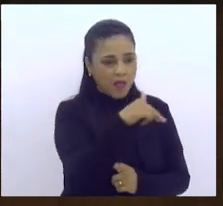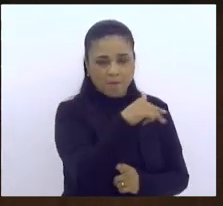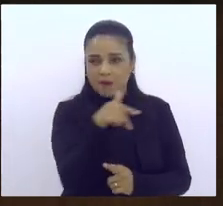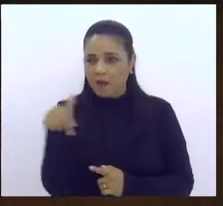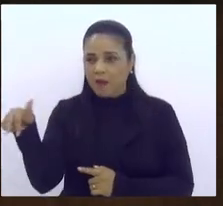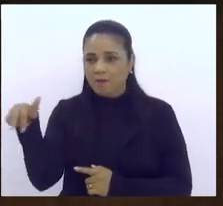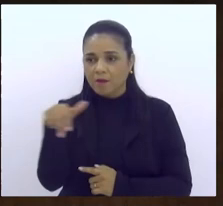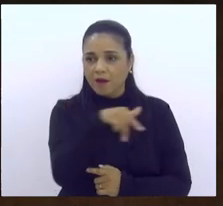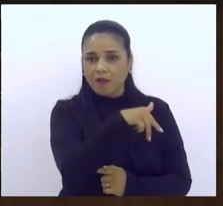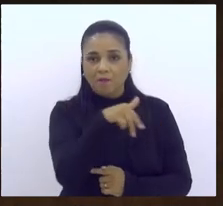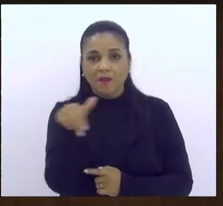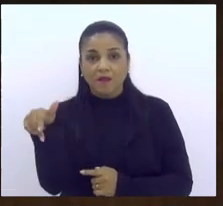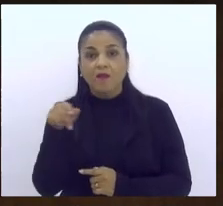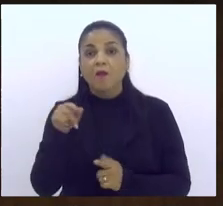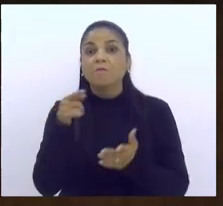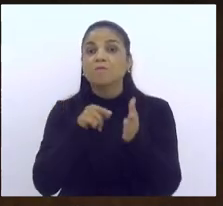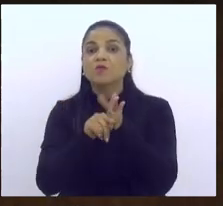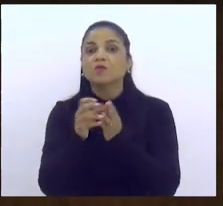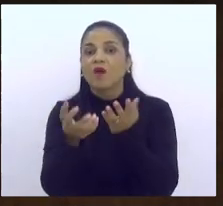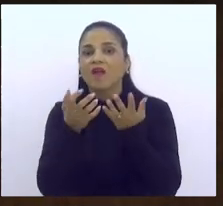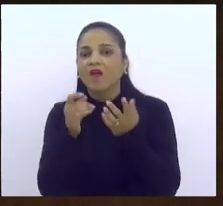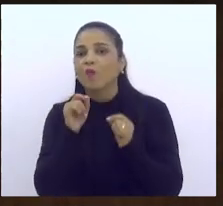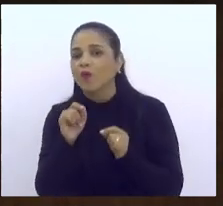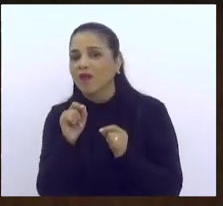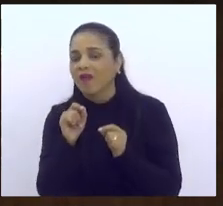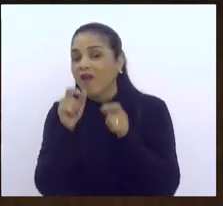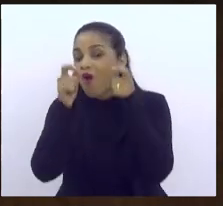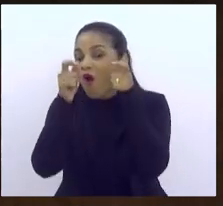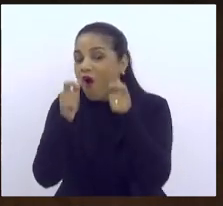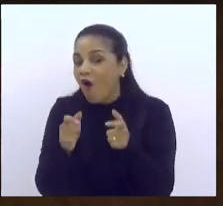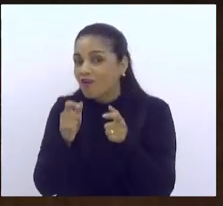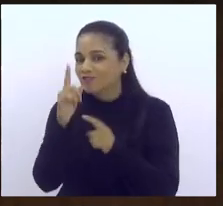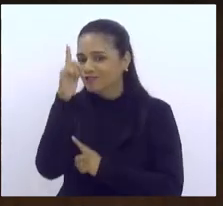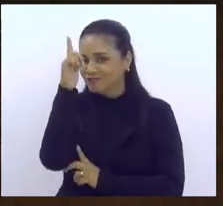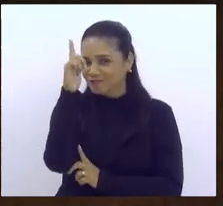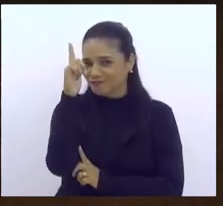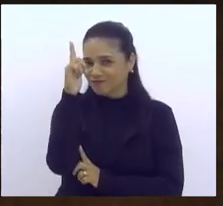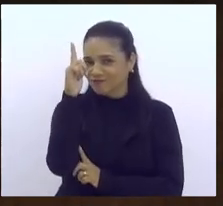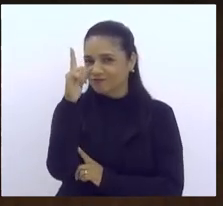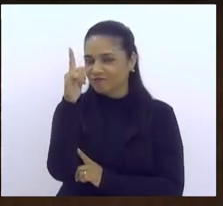a pergunta que eu quero fazer é o seguinte: aonde esses fuzis dormem?